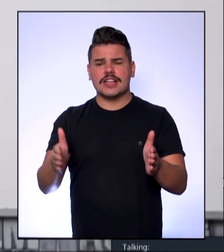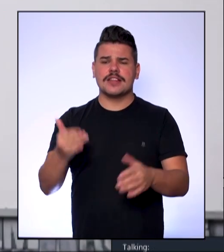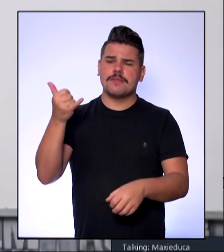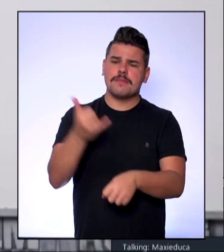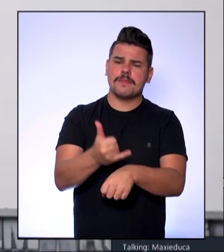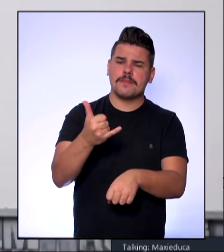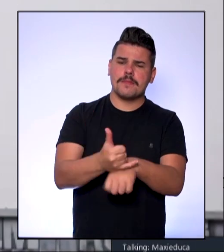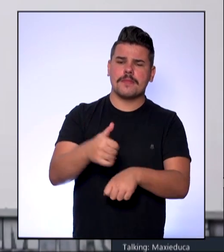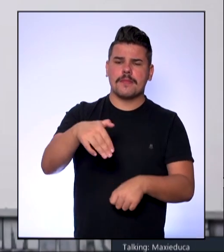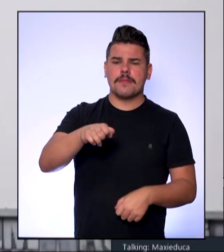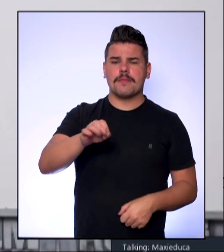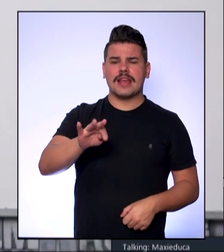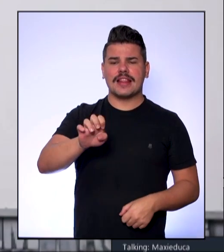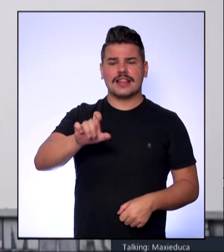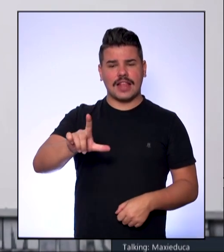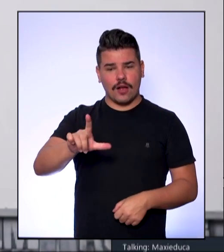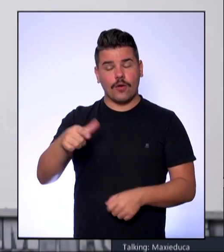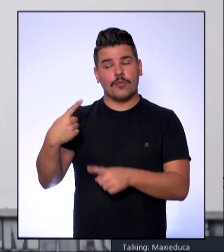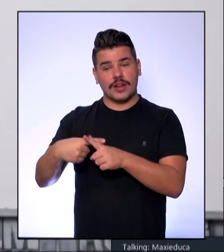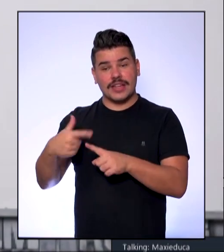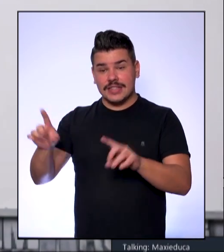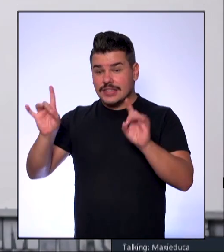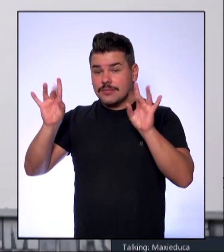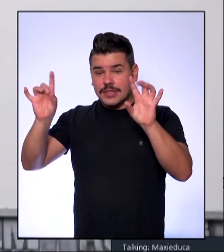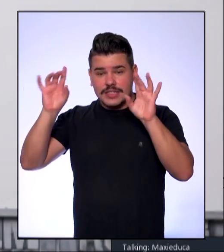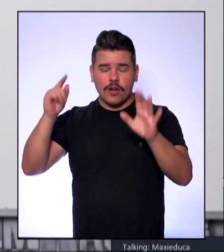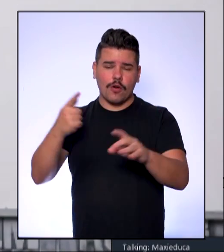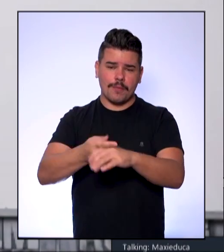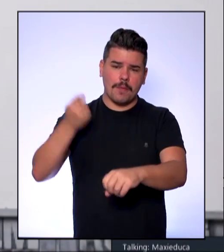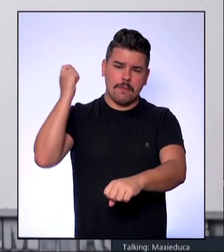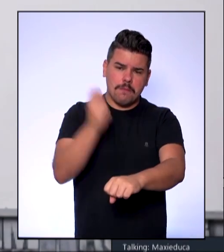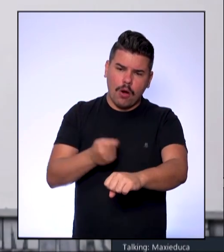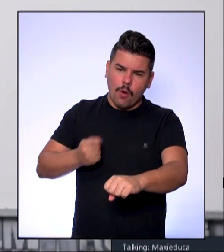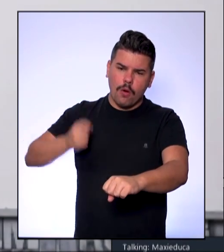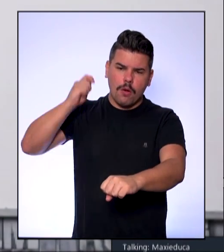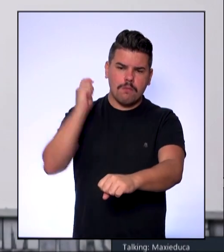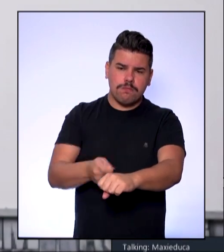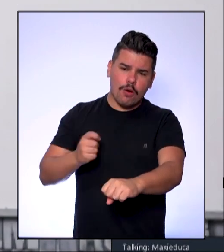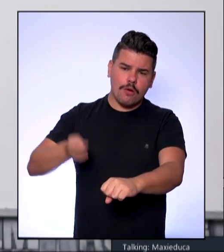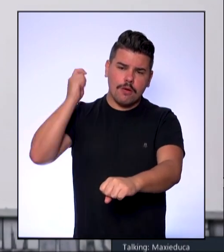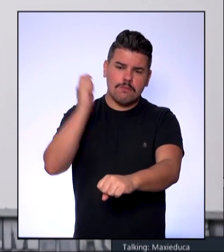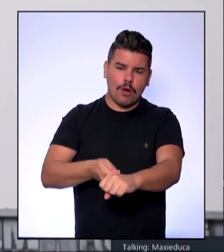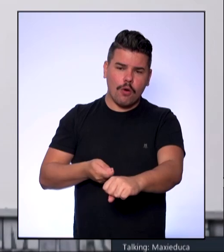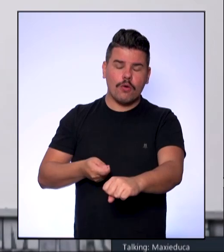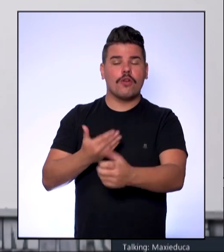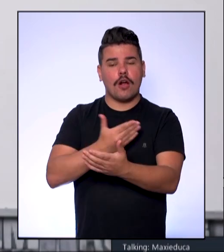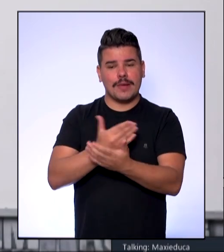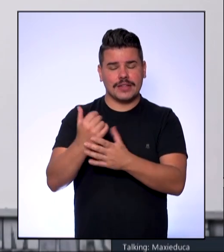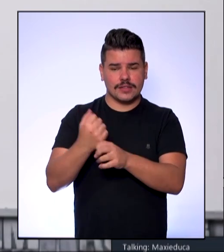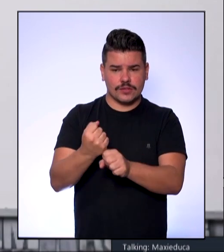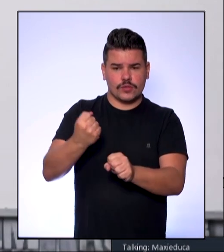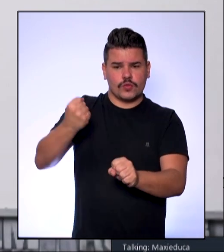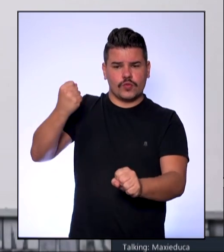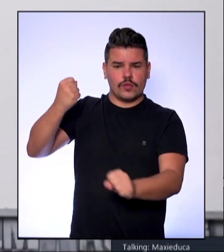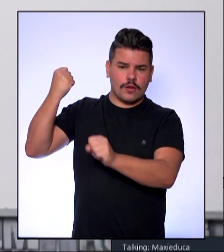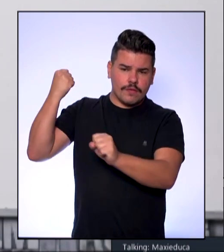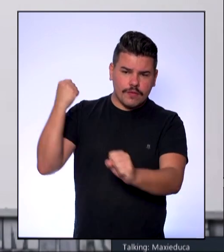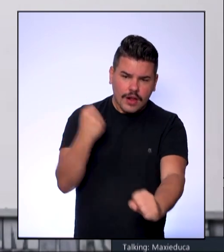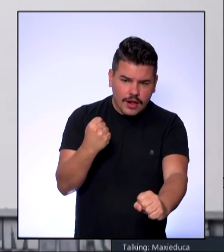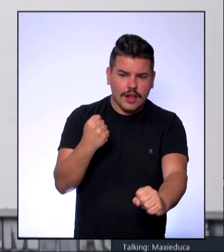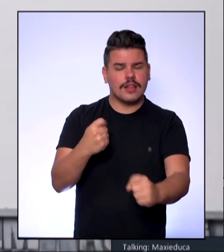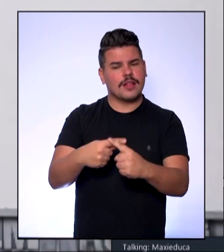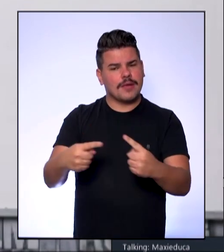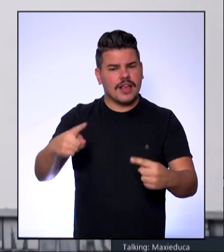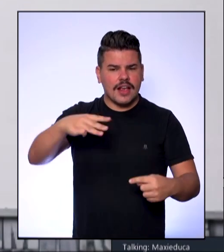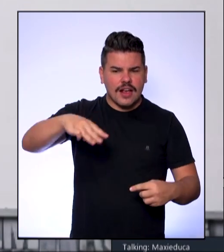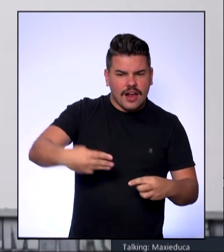Larissa, porque eu tenho um cunho, em especial, do bronze, do cobre, e aí eu passo a edificar os utensílios com o